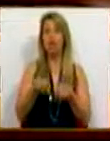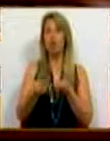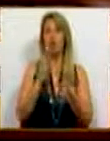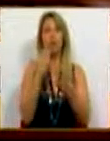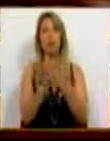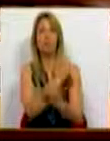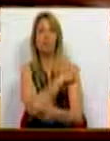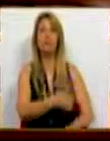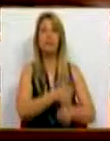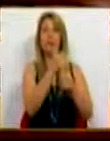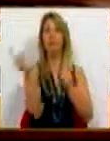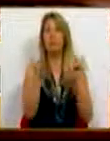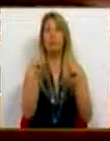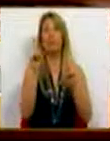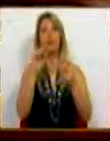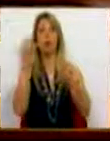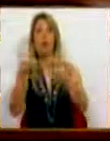e as autarquias.